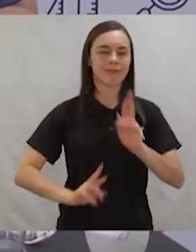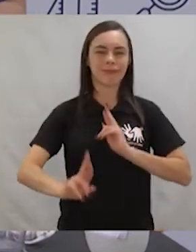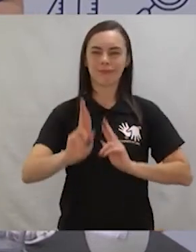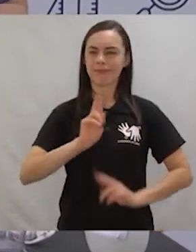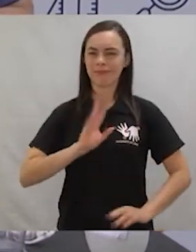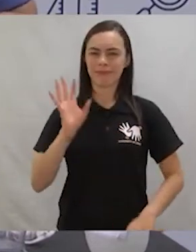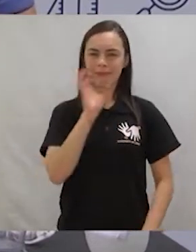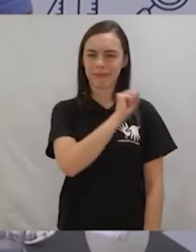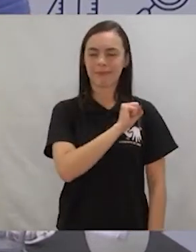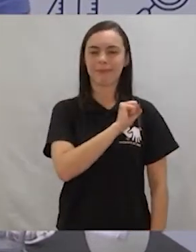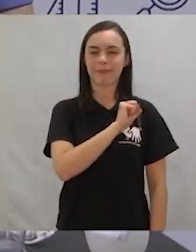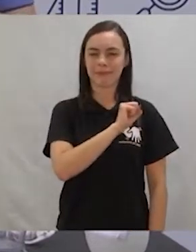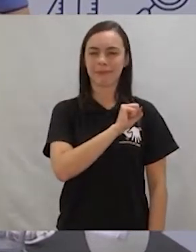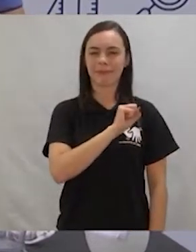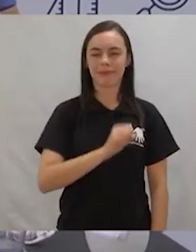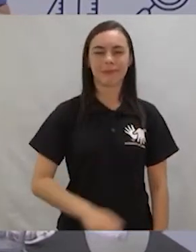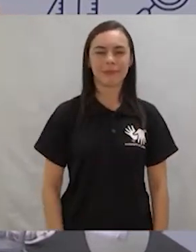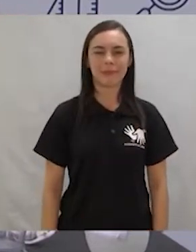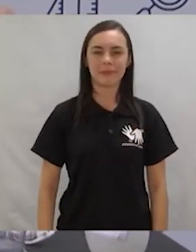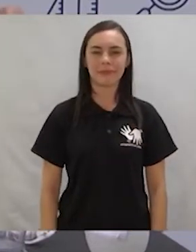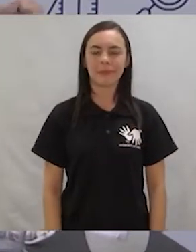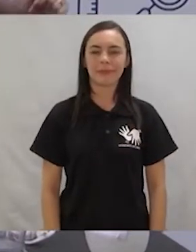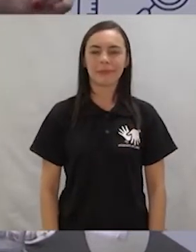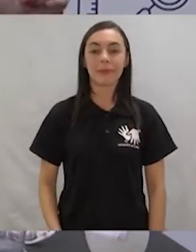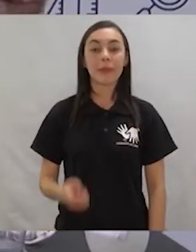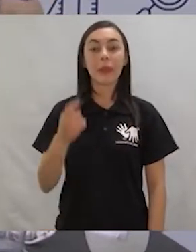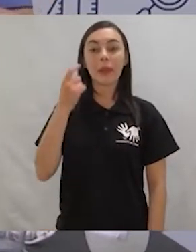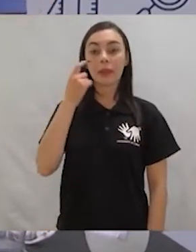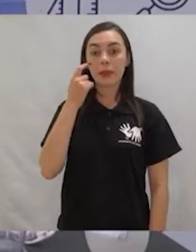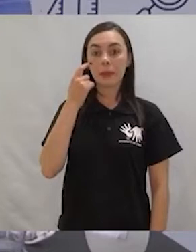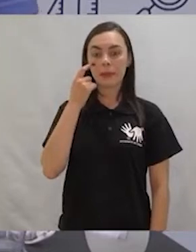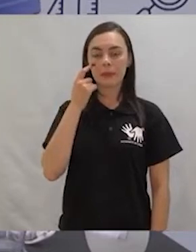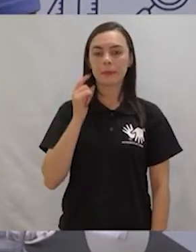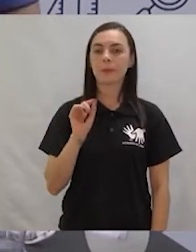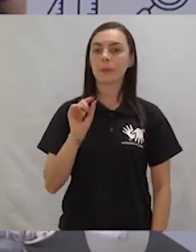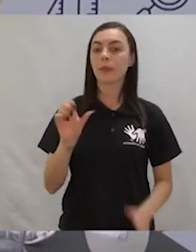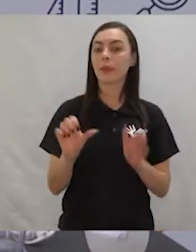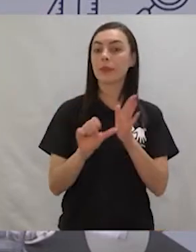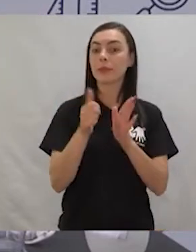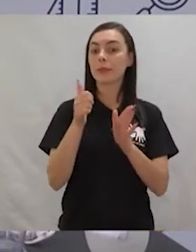assim, ó, rapidinho para a professora. Então, olha aqui,